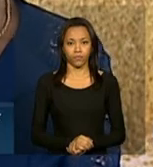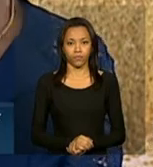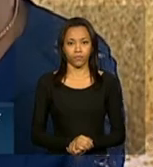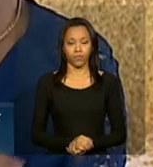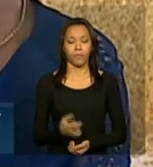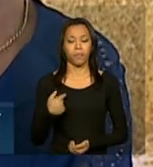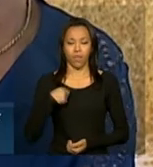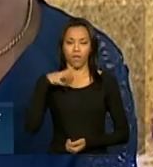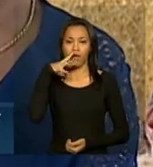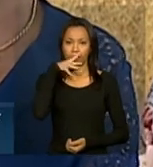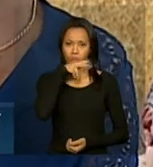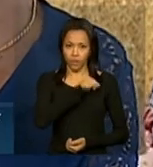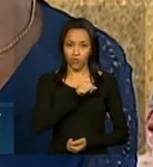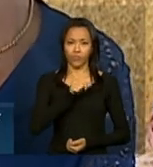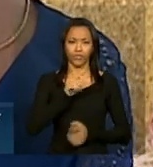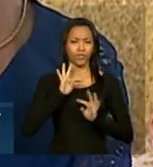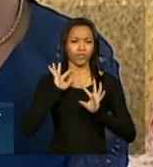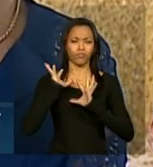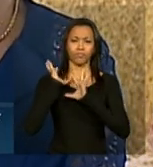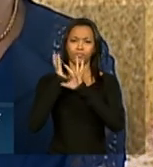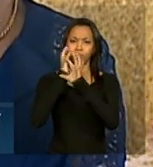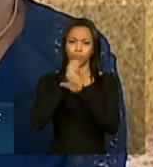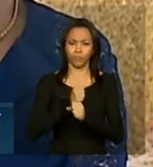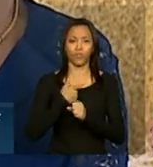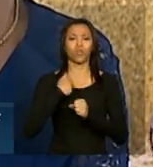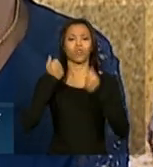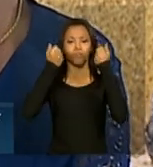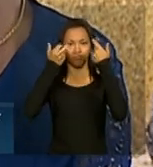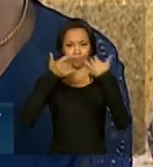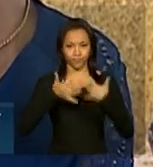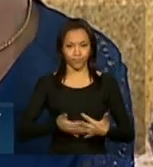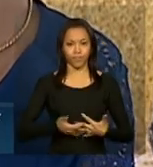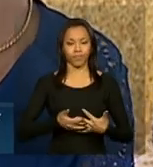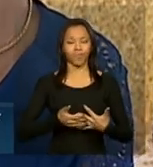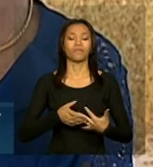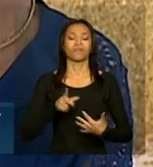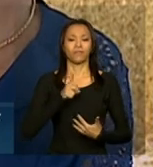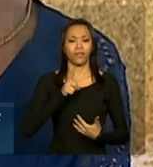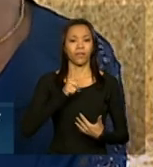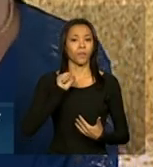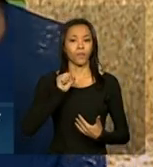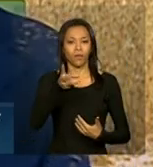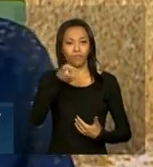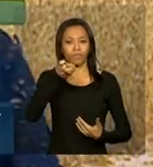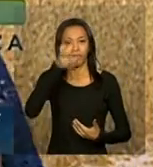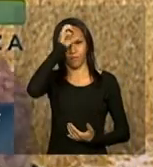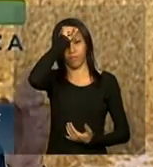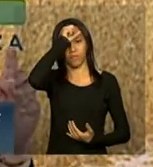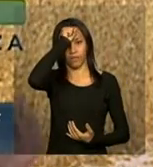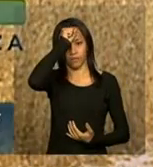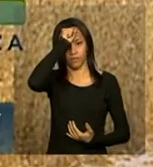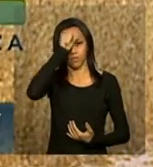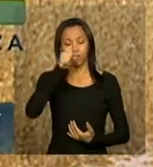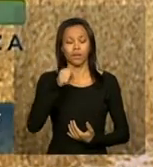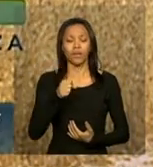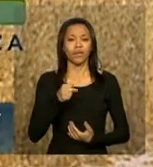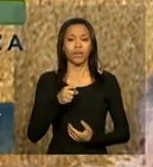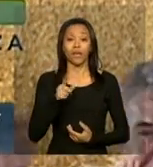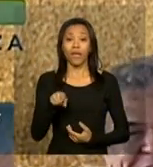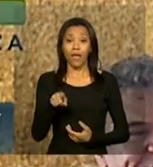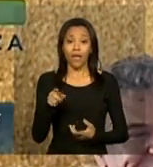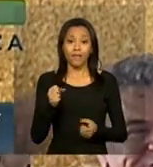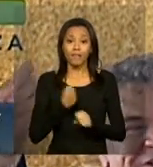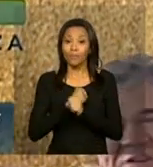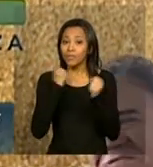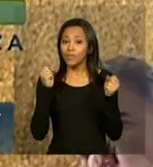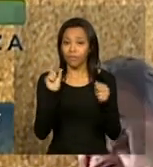Eu acho que disso tudo que eu falei tem um grande aprendizado. É que não é possível fazer